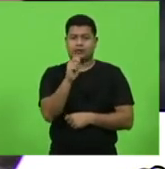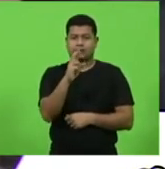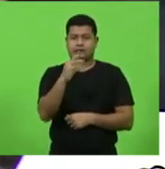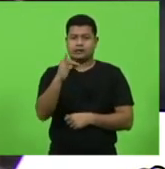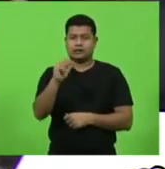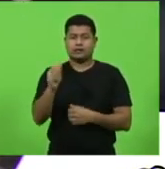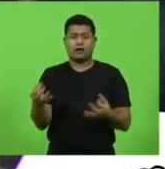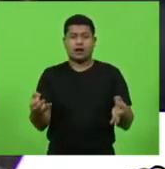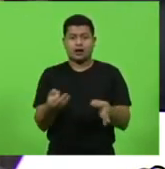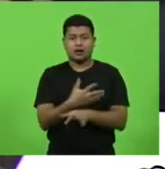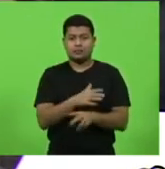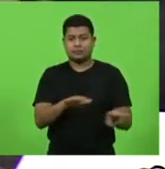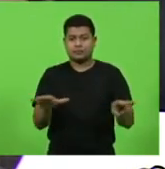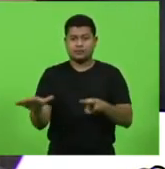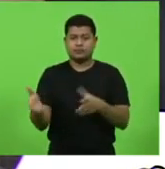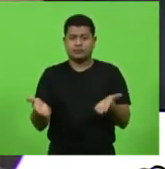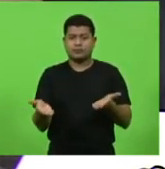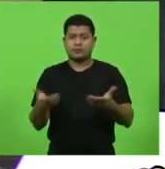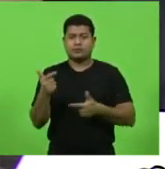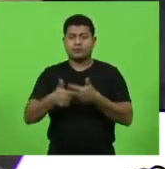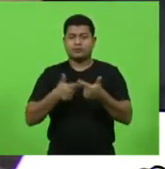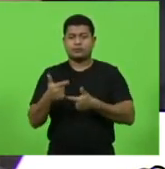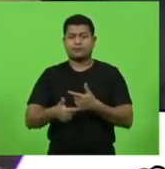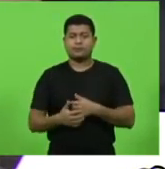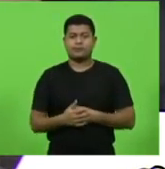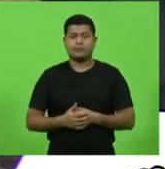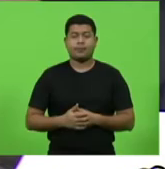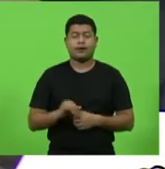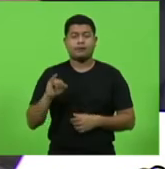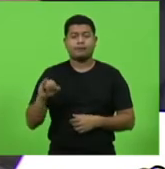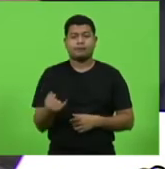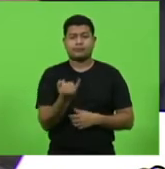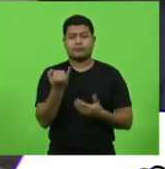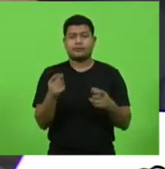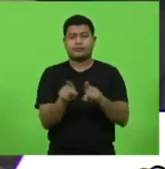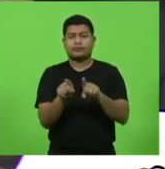trabalhos essa semana. Eu quero aproveitar também essa oportunidade